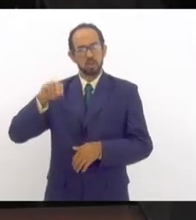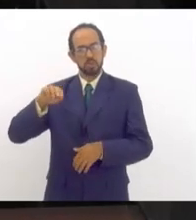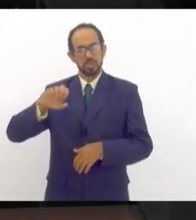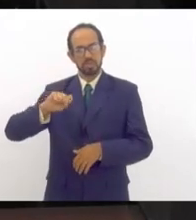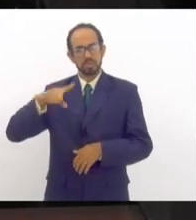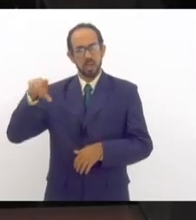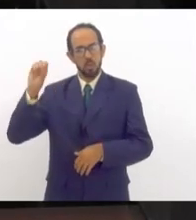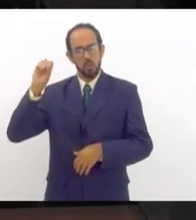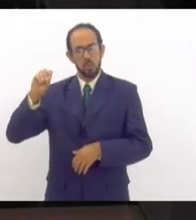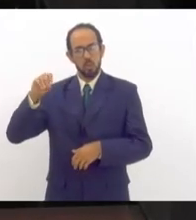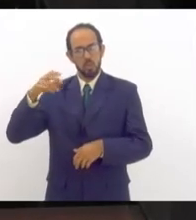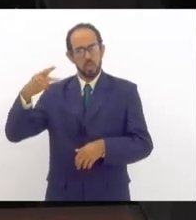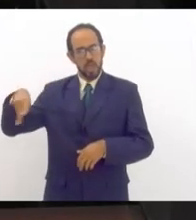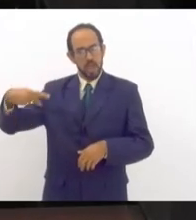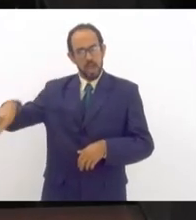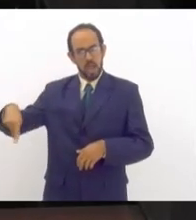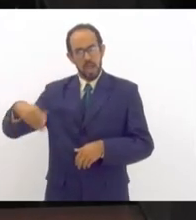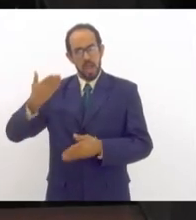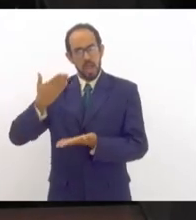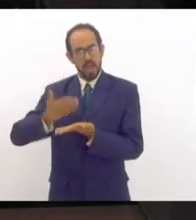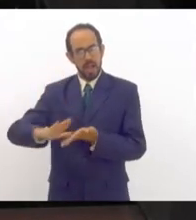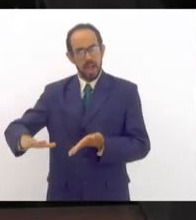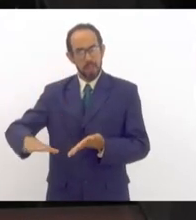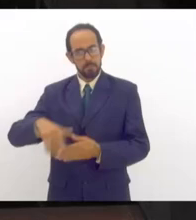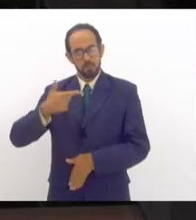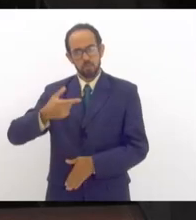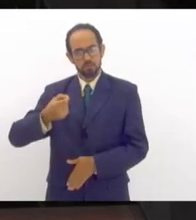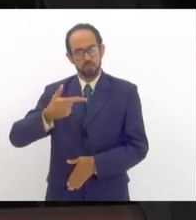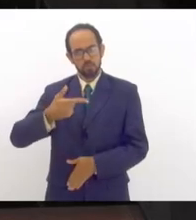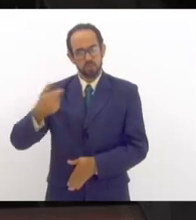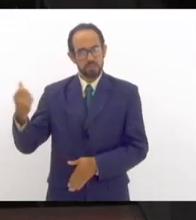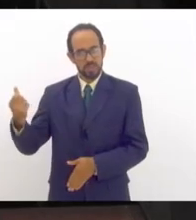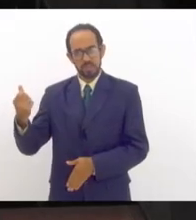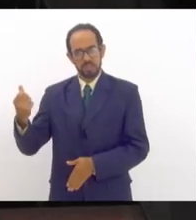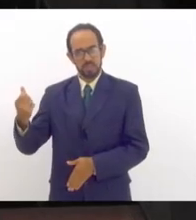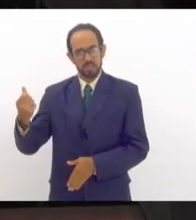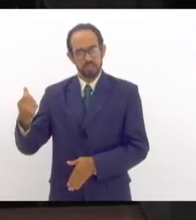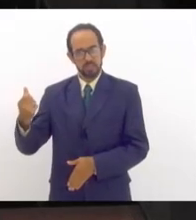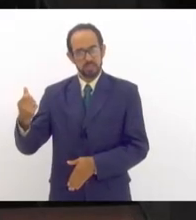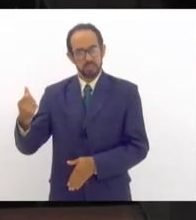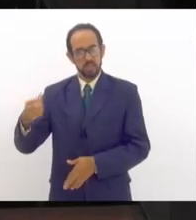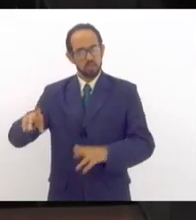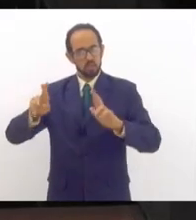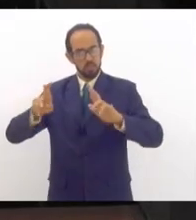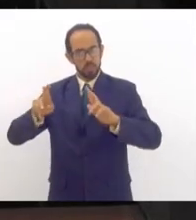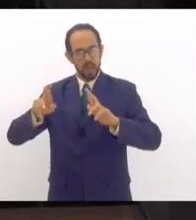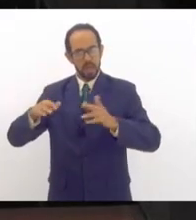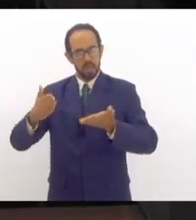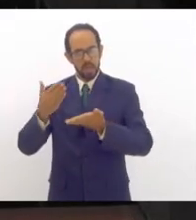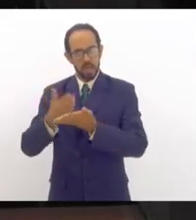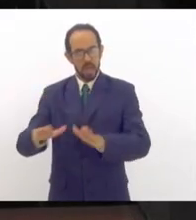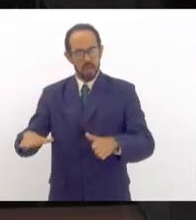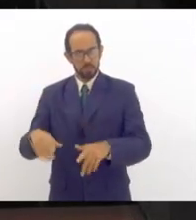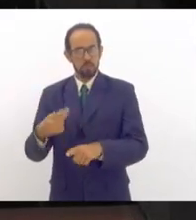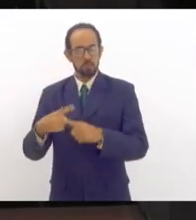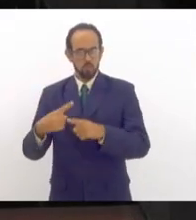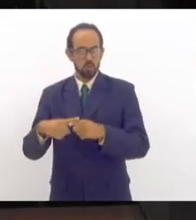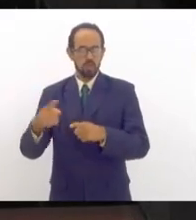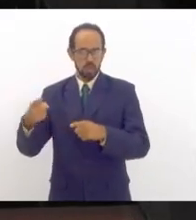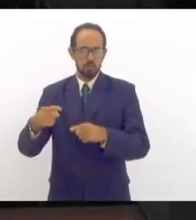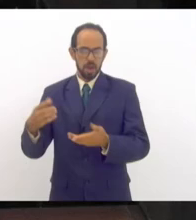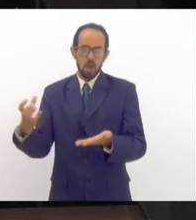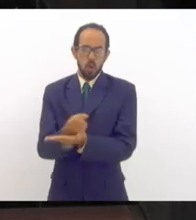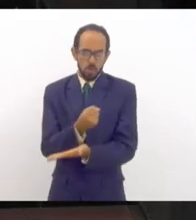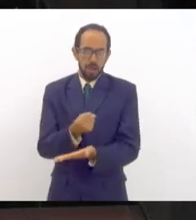Espero que acabe né para que ninguém venha com papo de Equilíbrio econômico financeiro preciso ficar mais um pouco para roubar dinheiro do povo